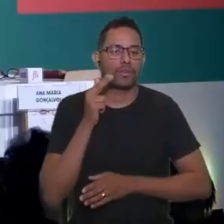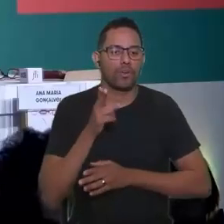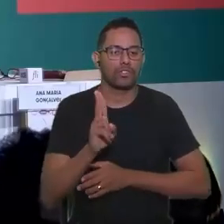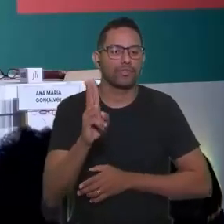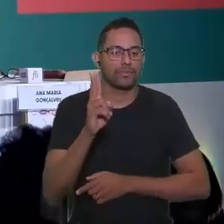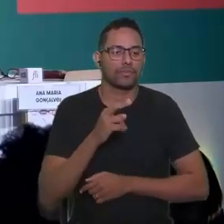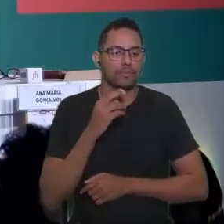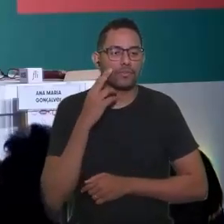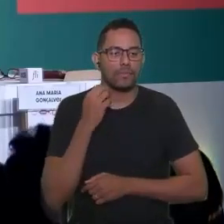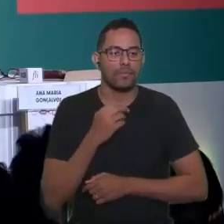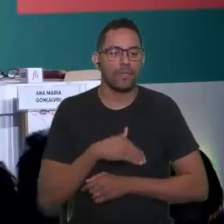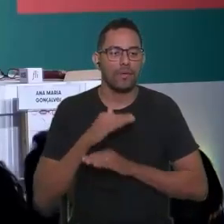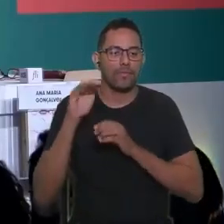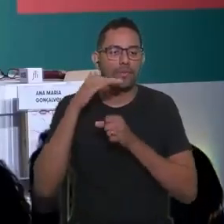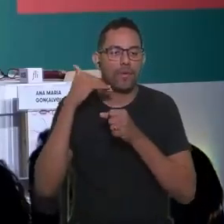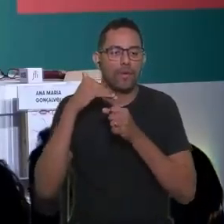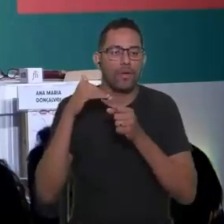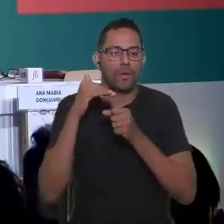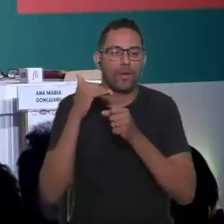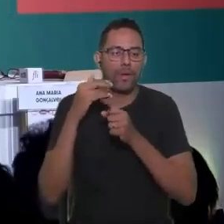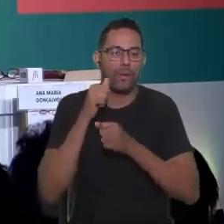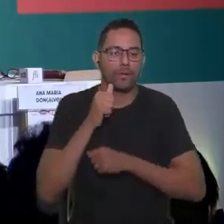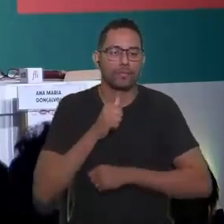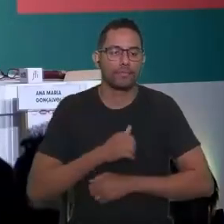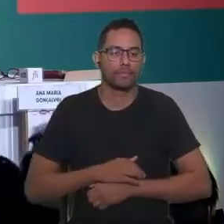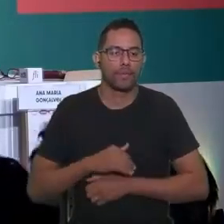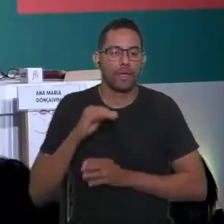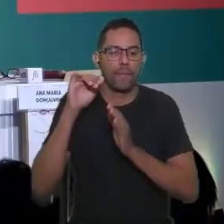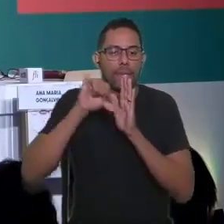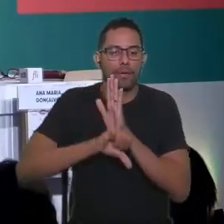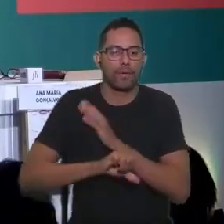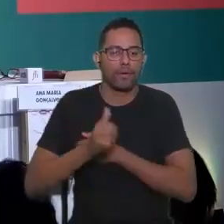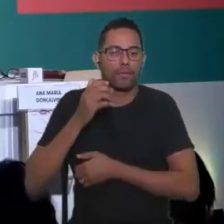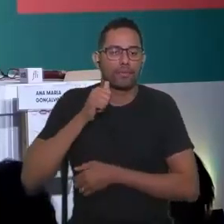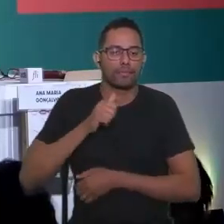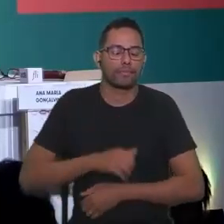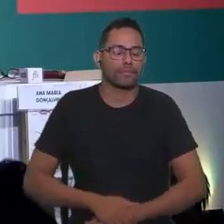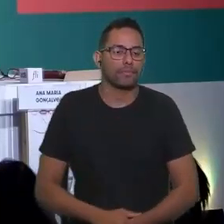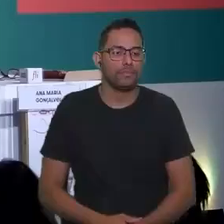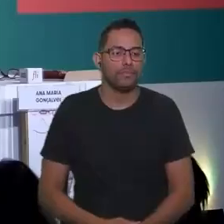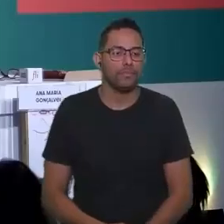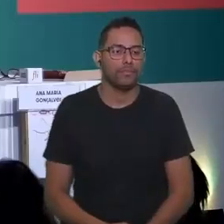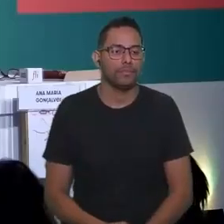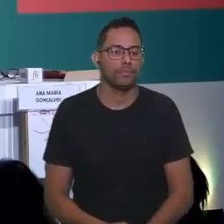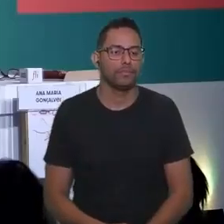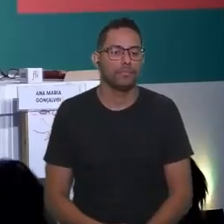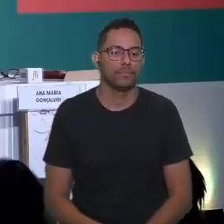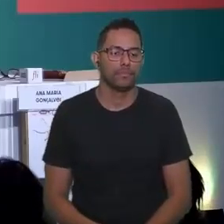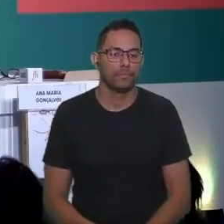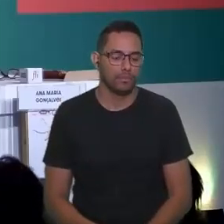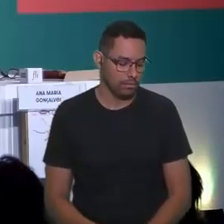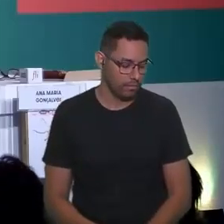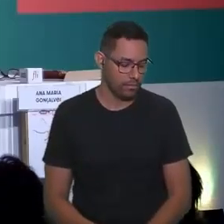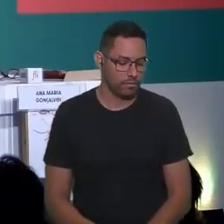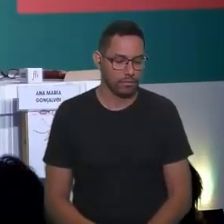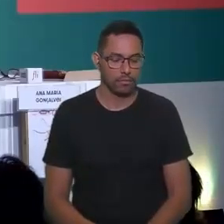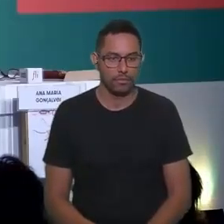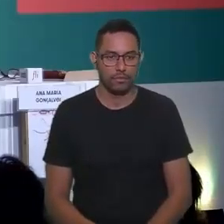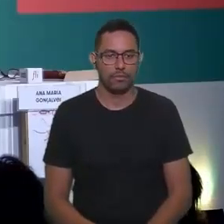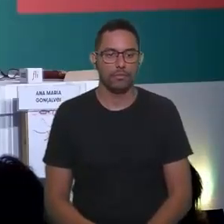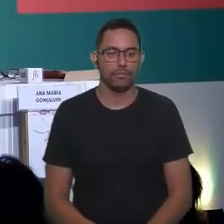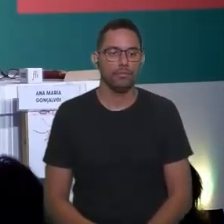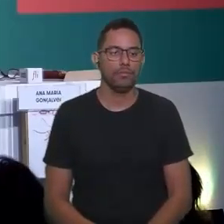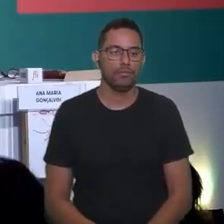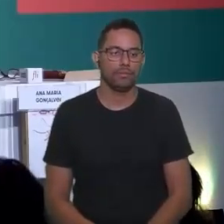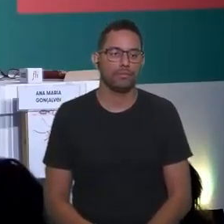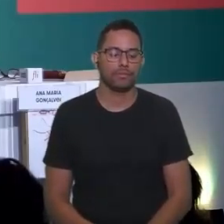a superioridade das mulheres, né, Walter? Claro. Foi o que está explicado. Está pior. Mas na esteira dessa fala, eu